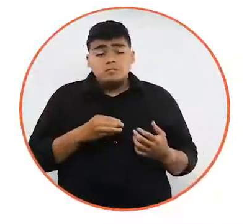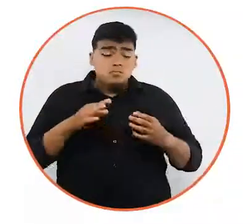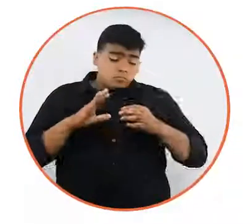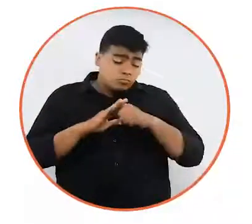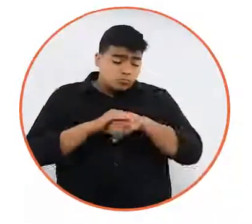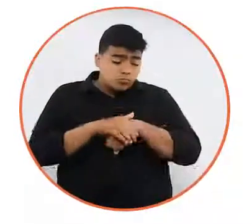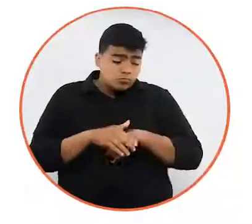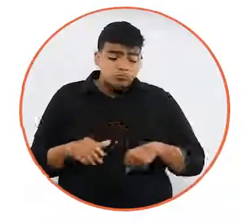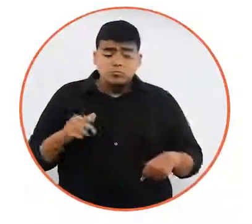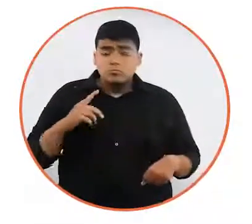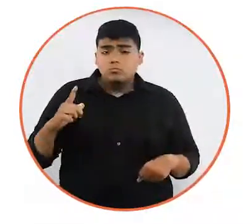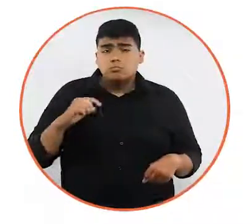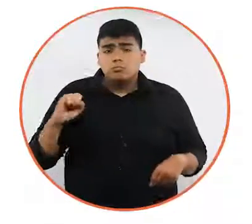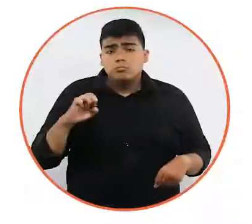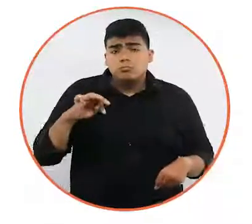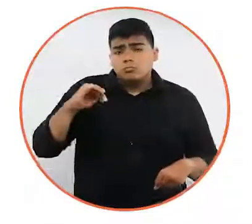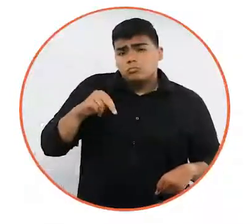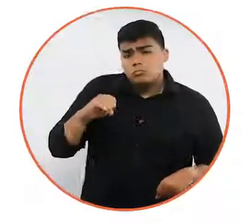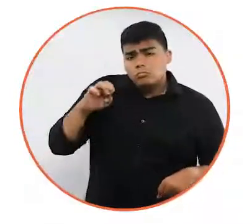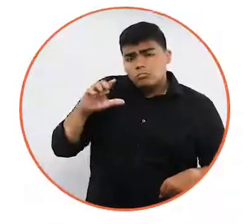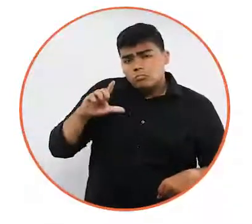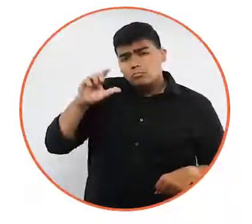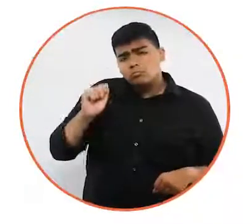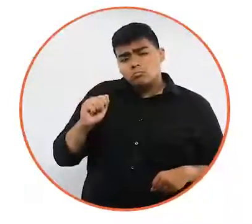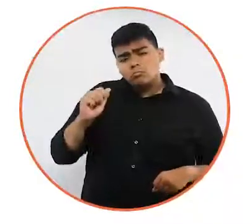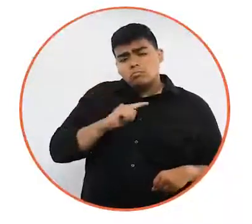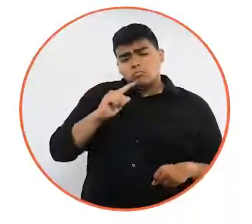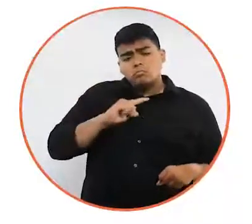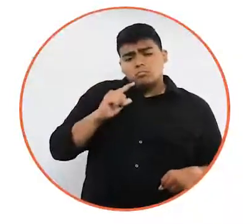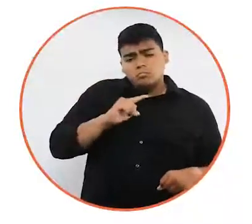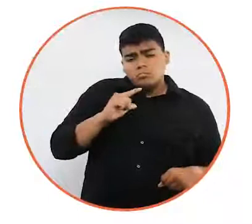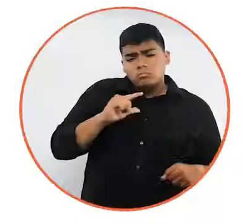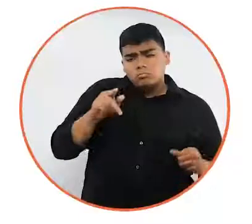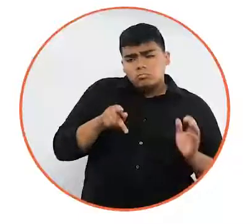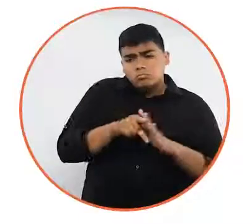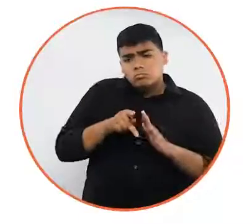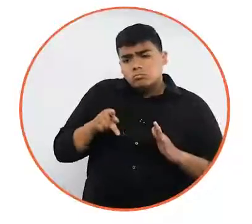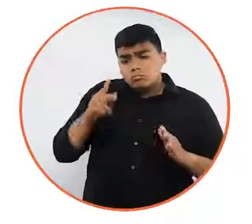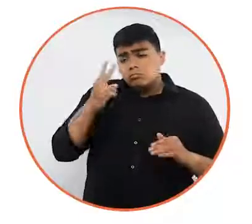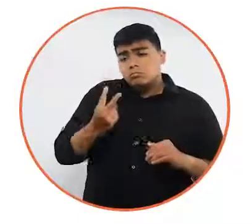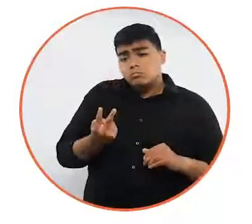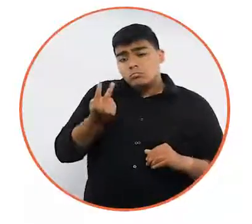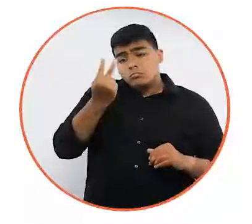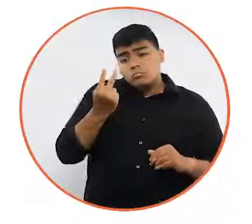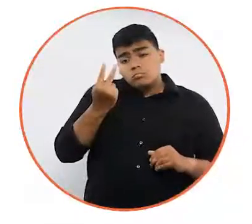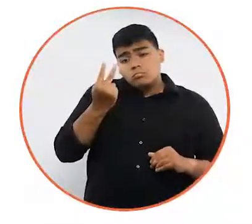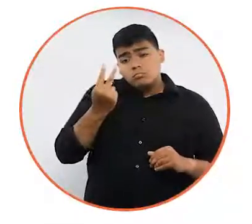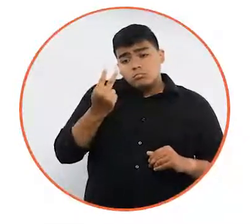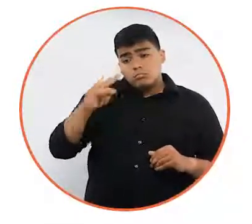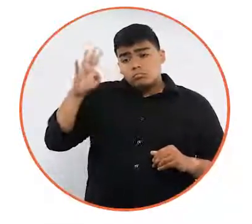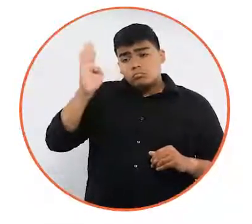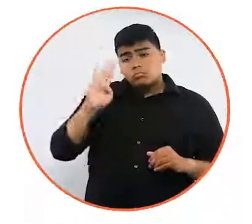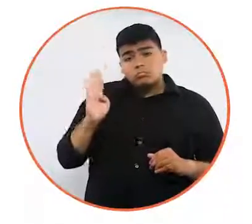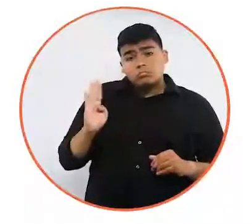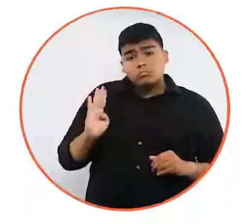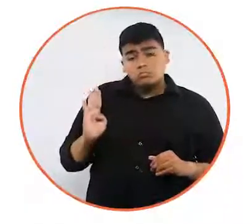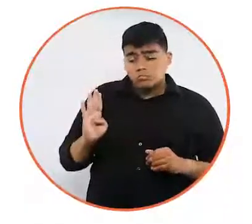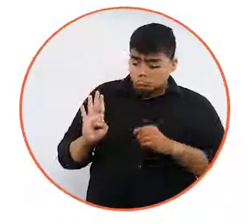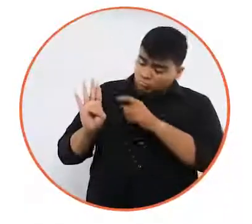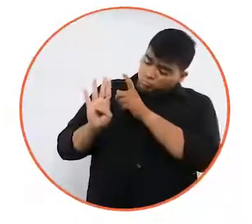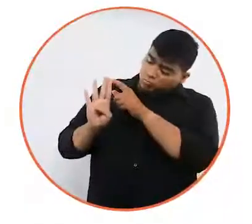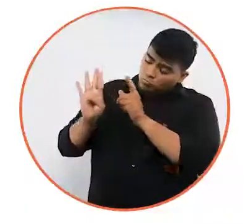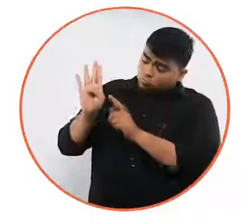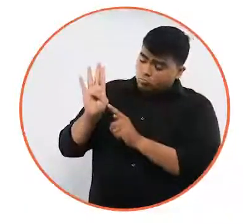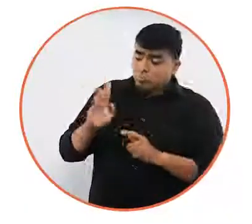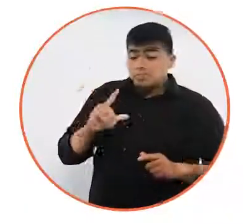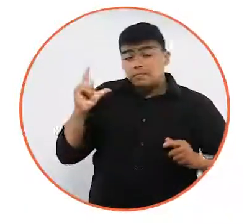vida fica noturna. Centuriões, sentinelas, isso do Oiapoque ao Chuí, dos dois extremos do Brasil. Ok?